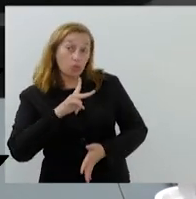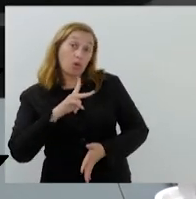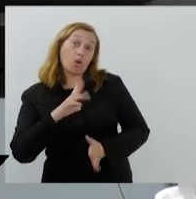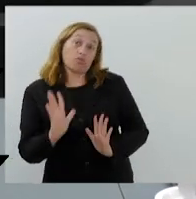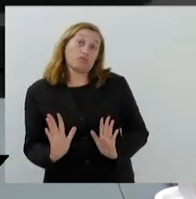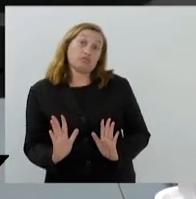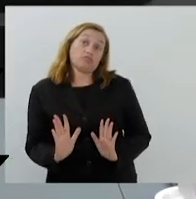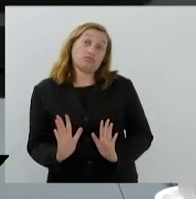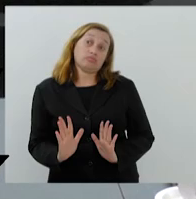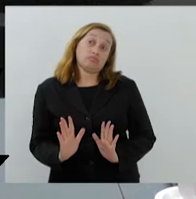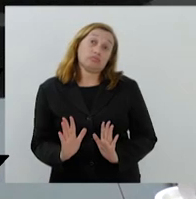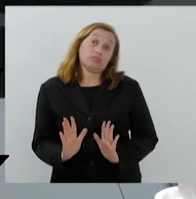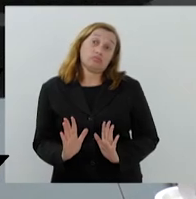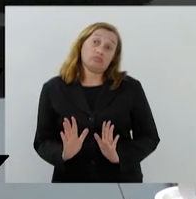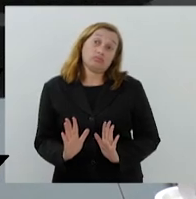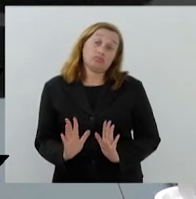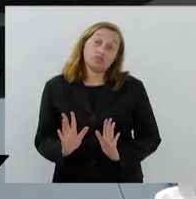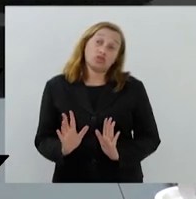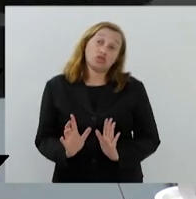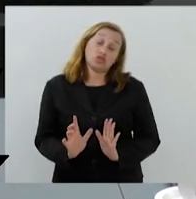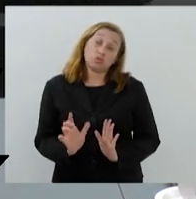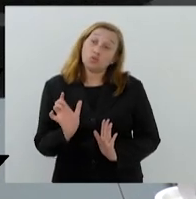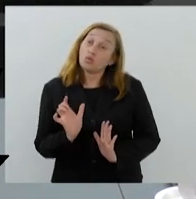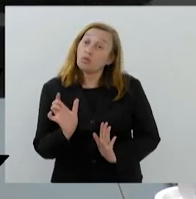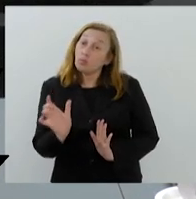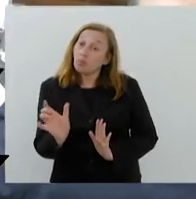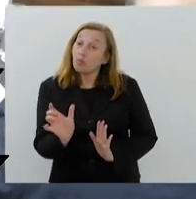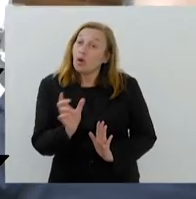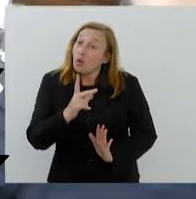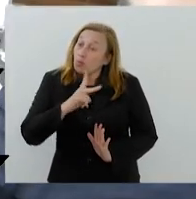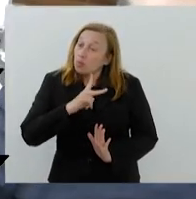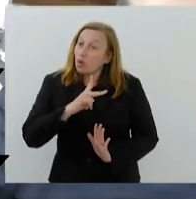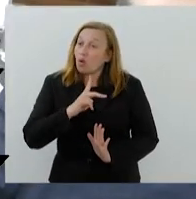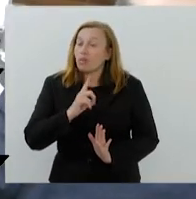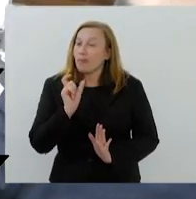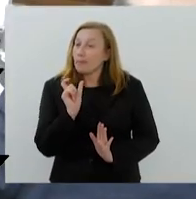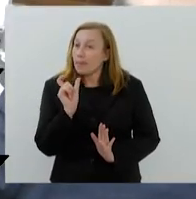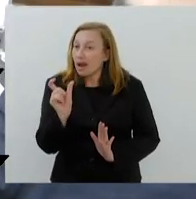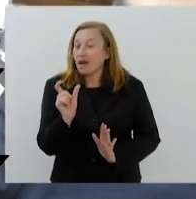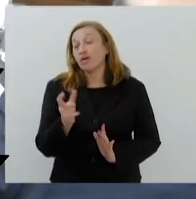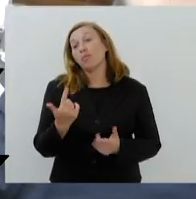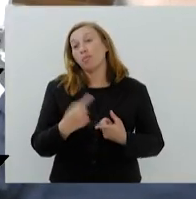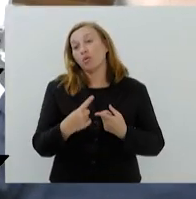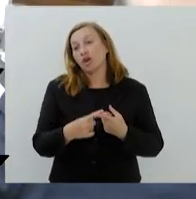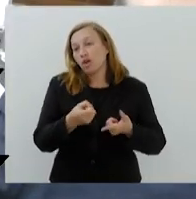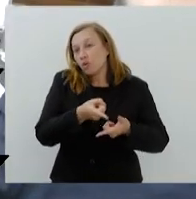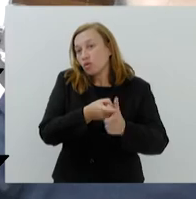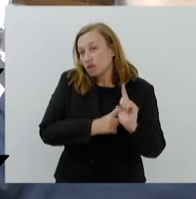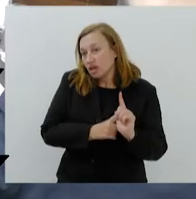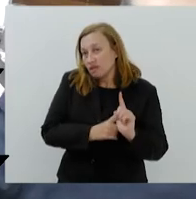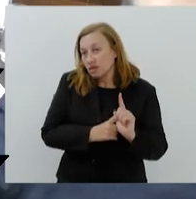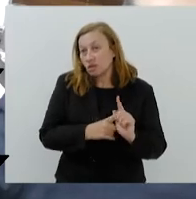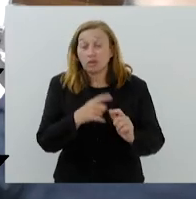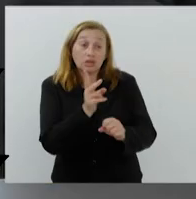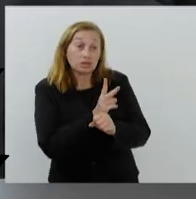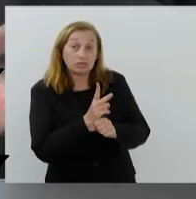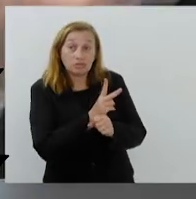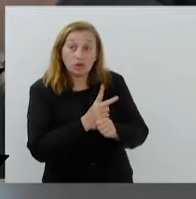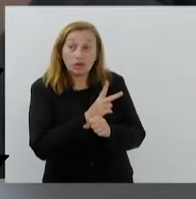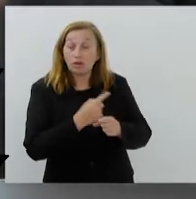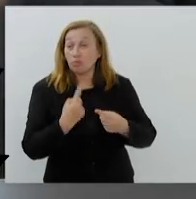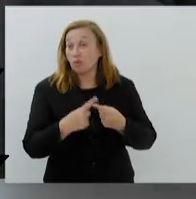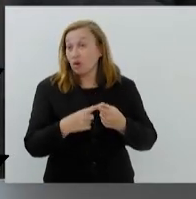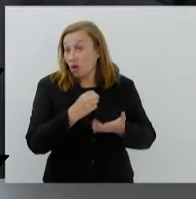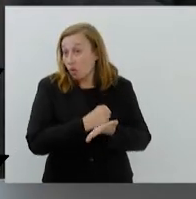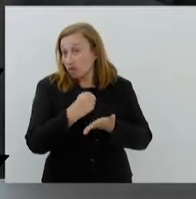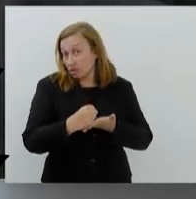né? O próprio credor... Terceiro, porque o devedor ele tem que ser contactado, né? Esse é o princípio até do contrato.